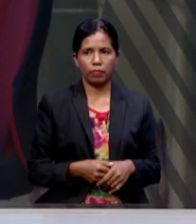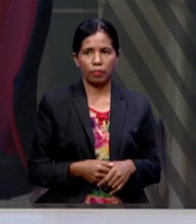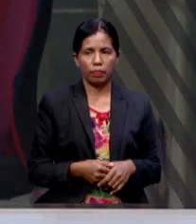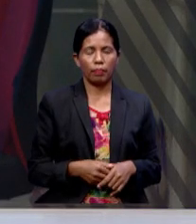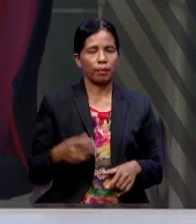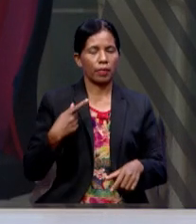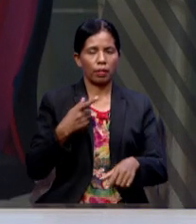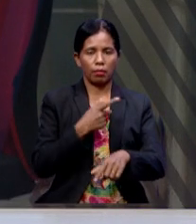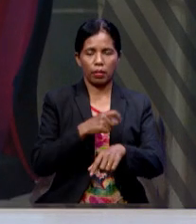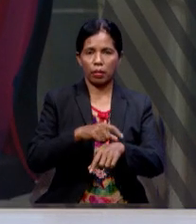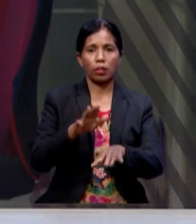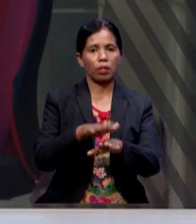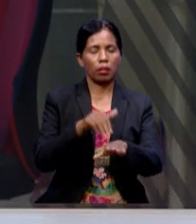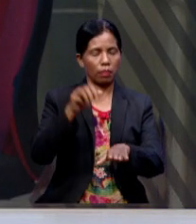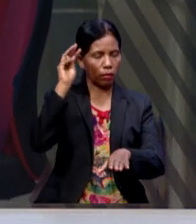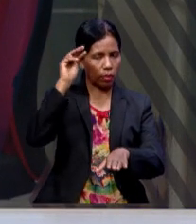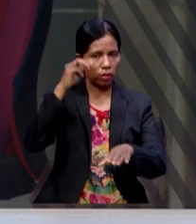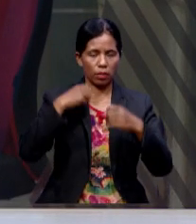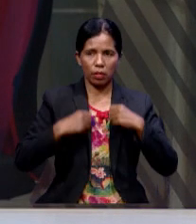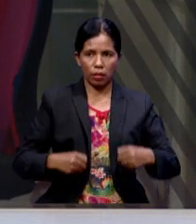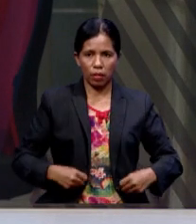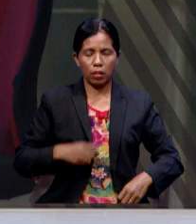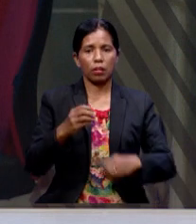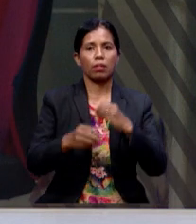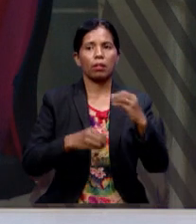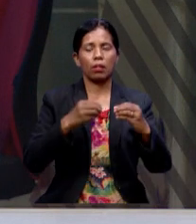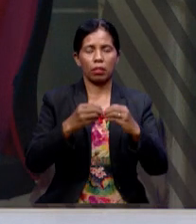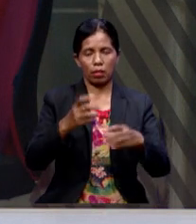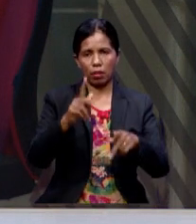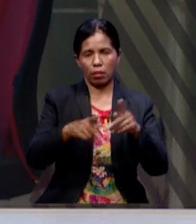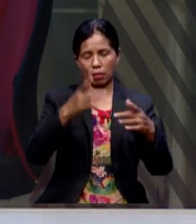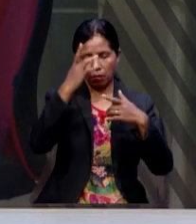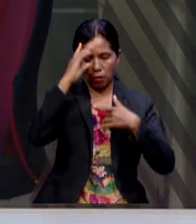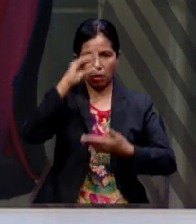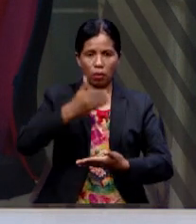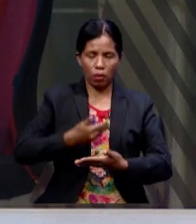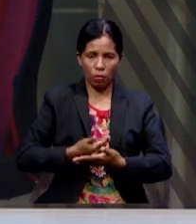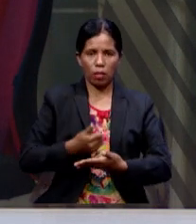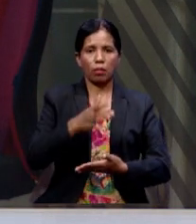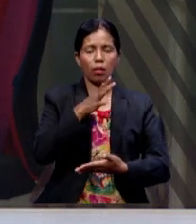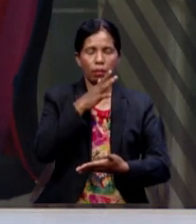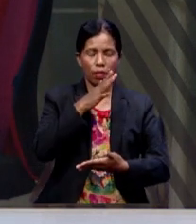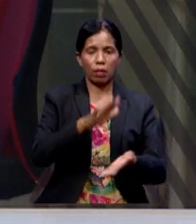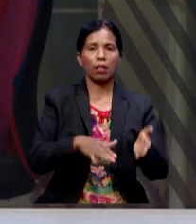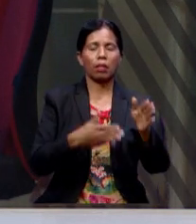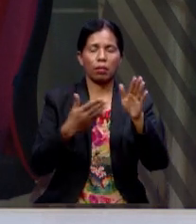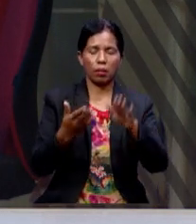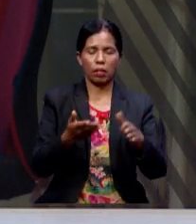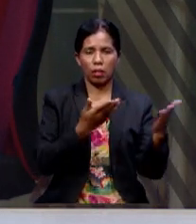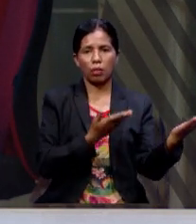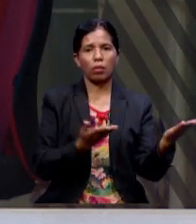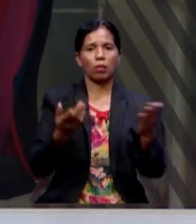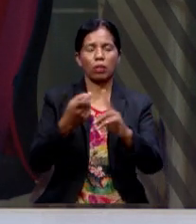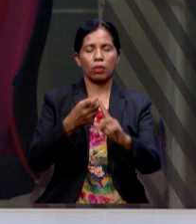Parlamento Nasional sebolu ministra Saudi relaciona ho paciente oang no inang nebe mate ha fuen transfere